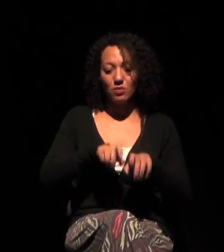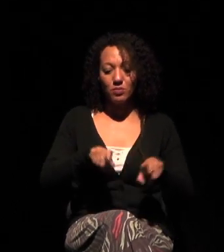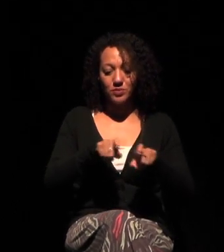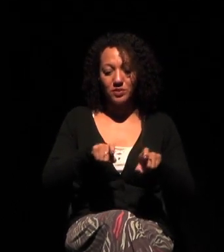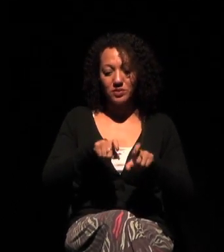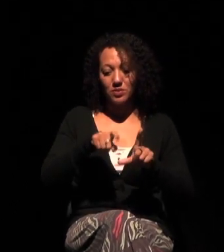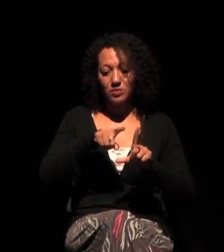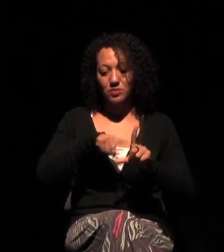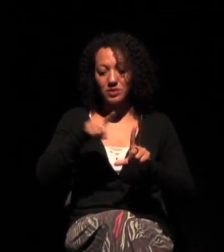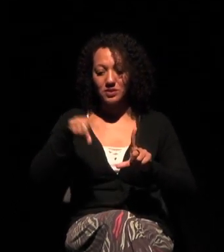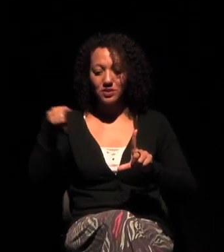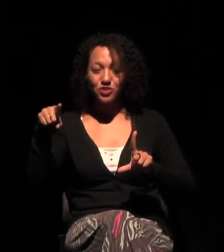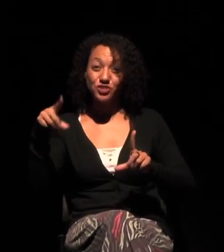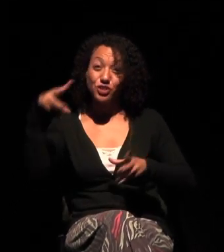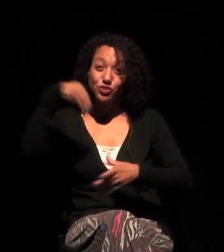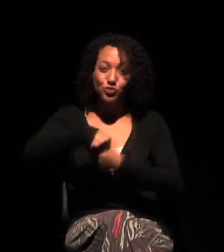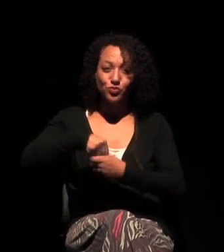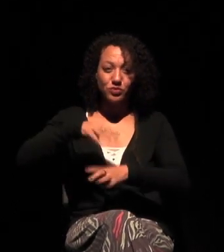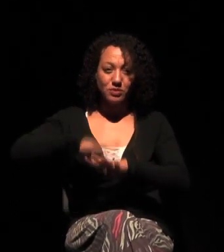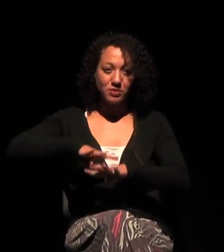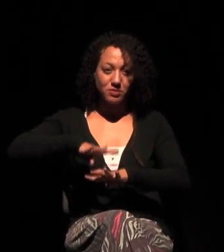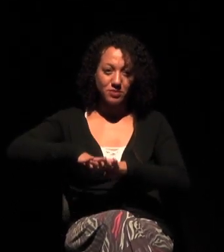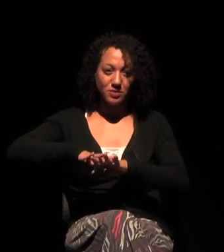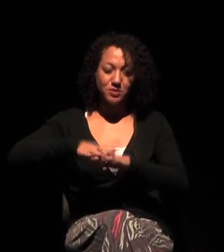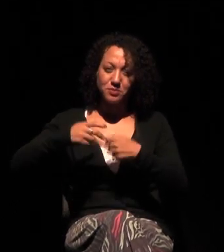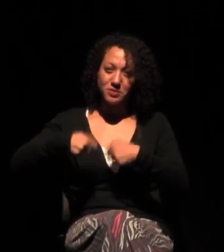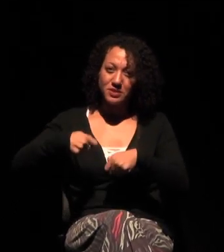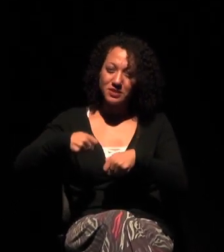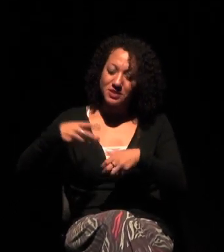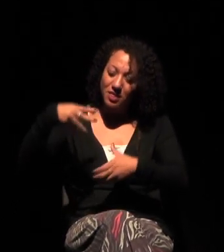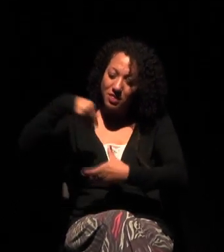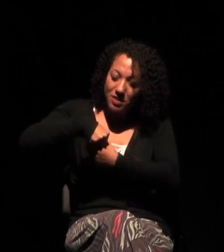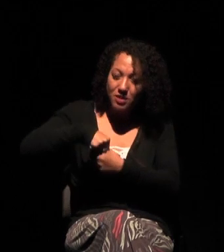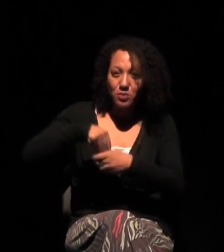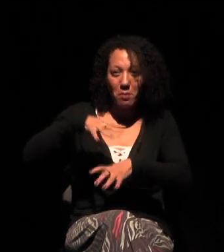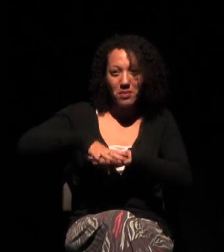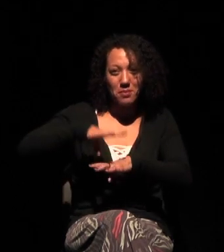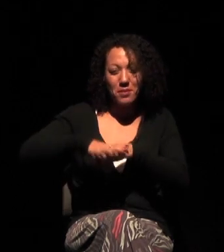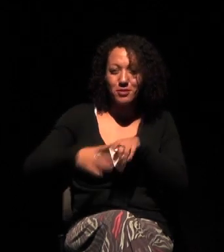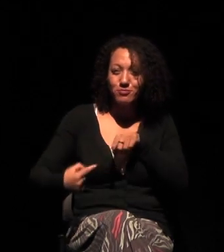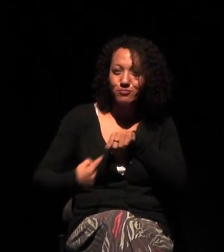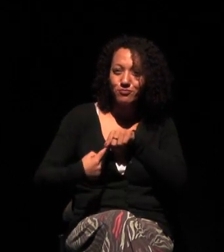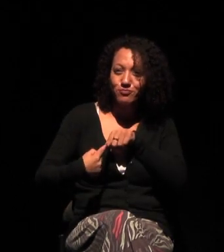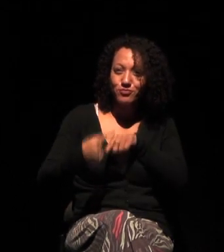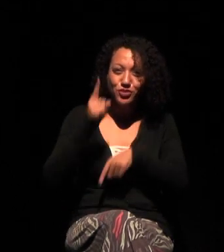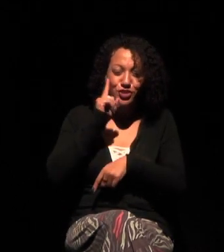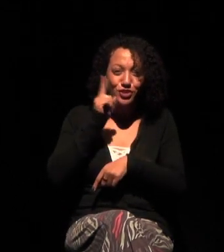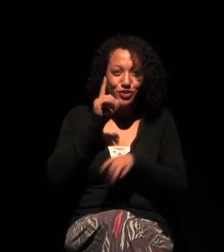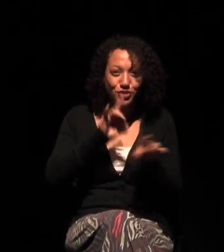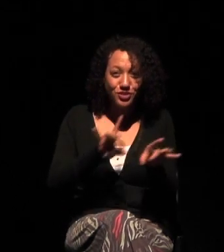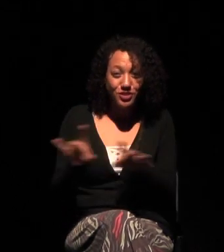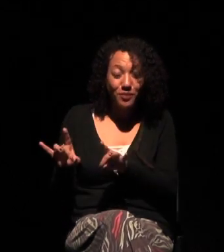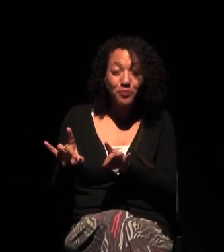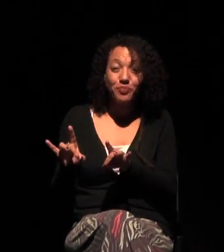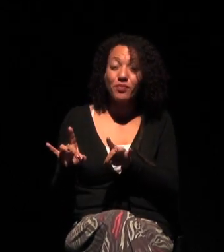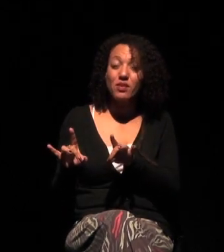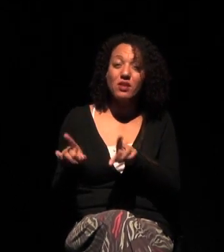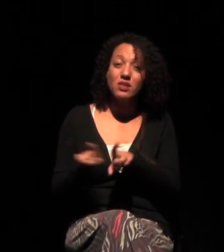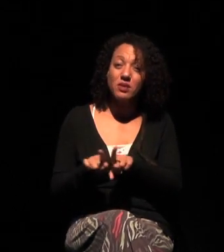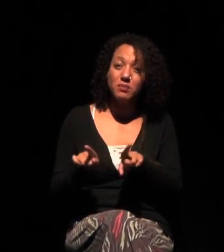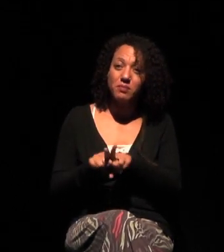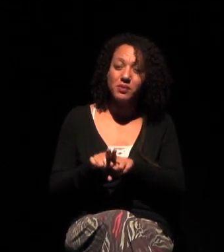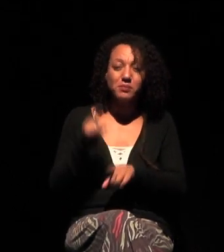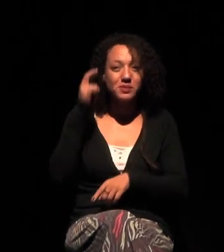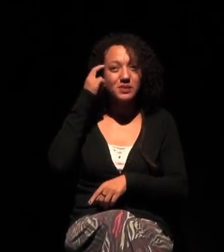disciplinas como matemática tornando elas um pouco mais tangíveis um pouco mais próximas da realidade mas trazendo um pouco mais desse